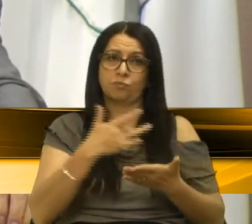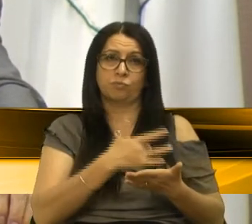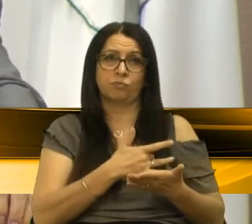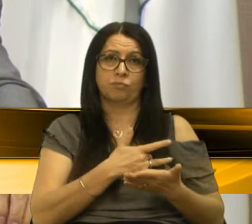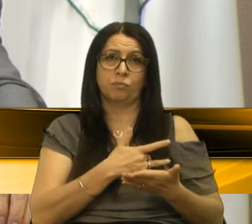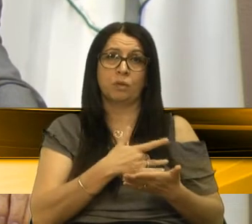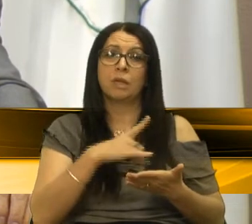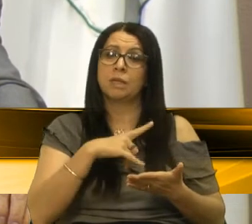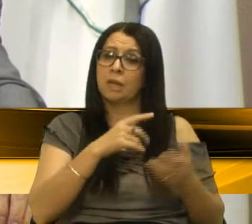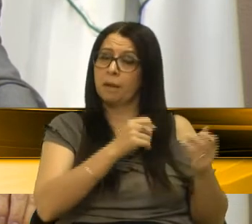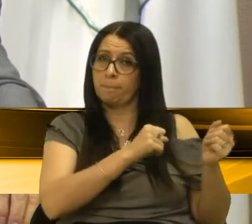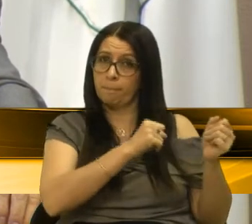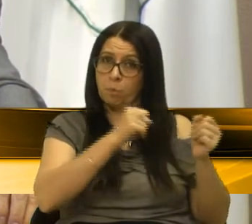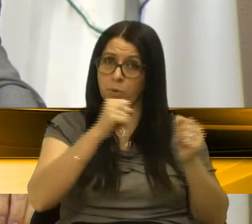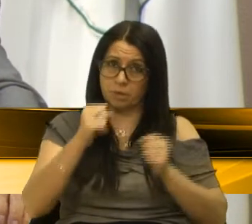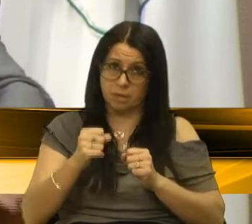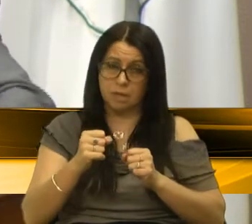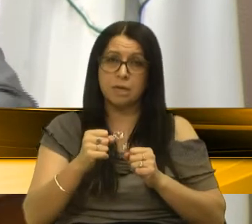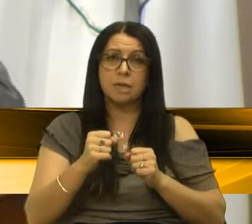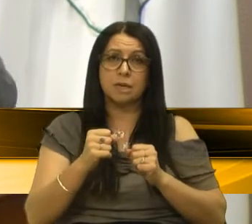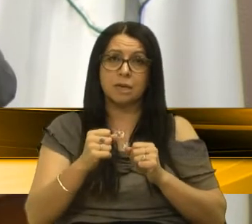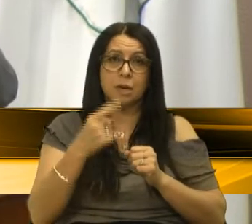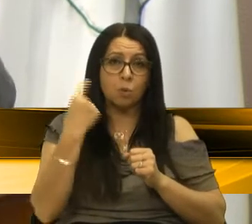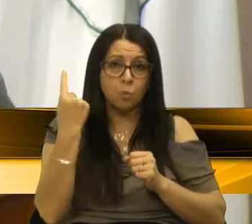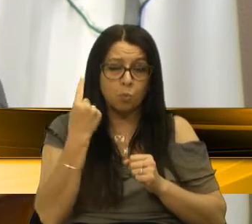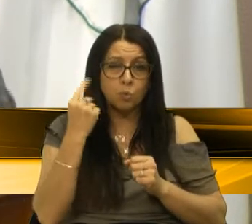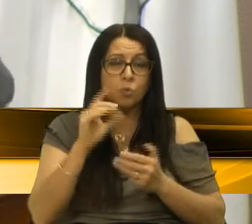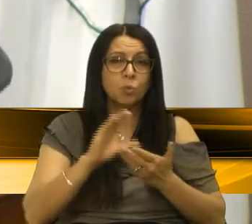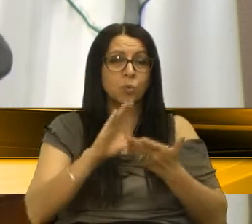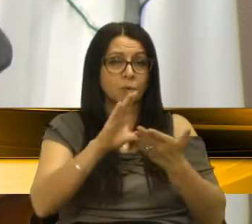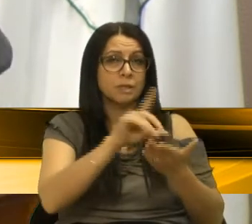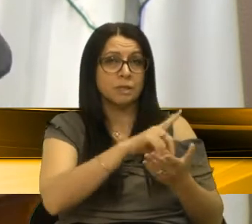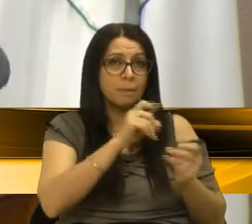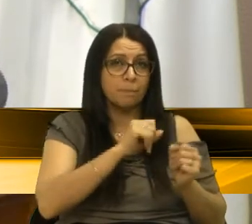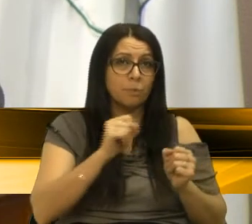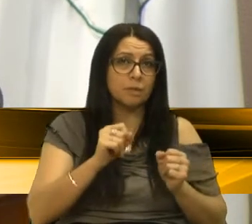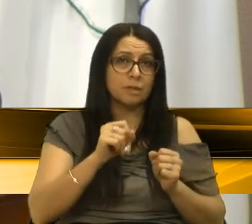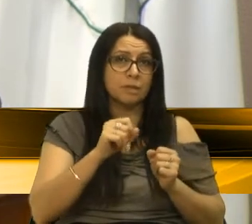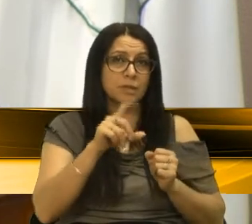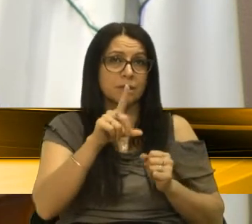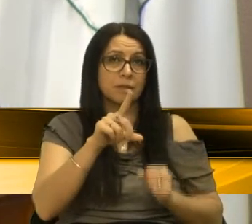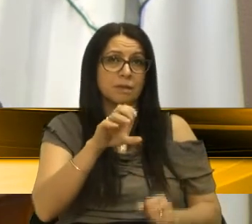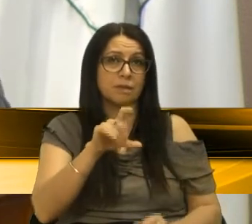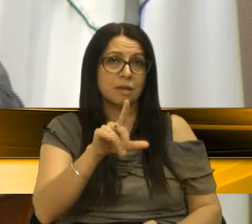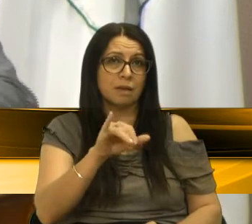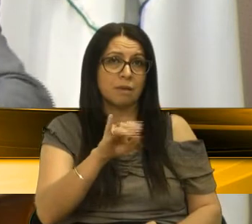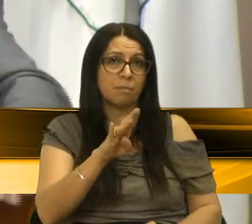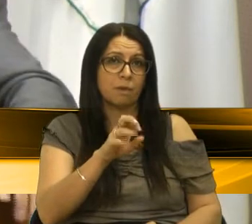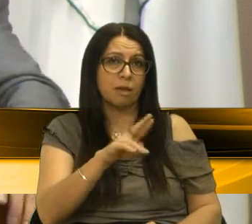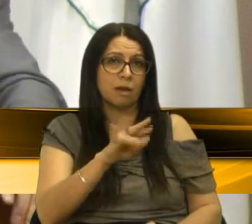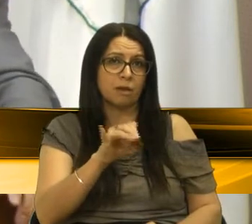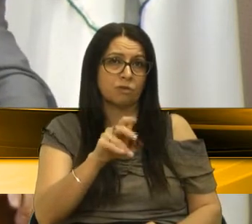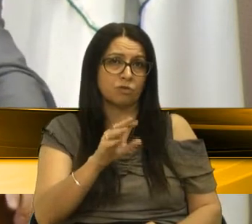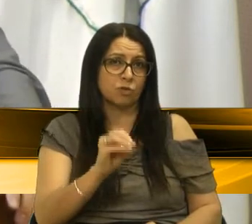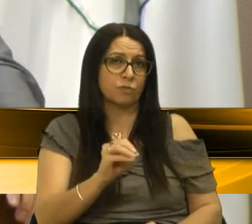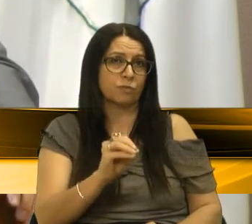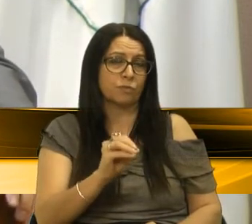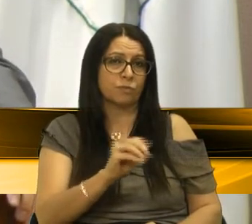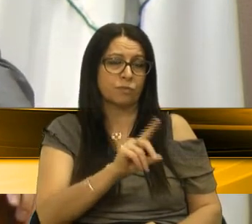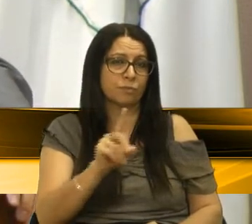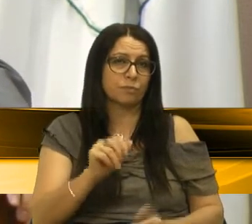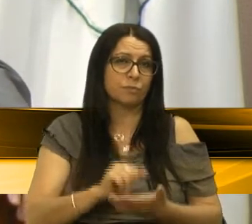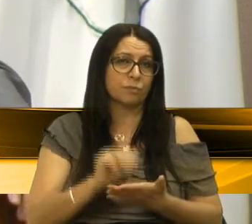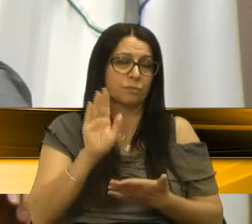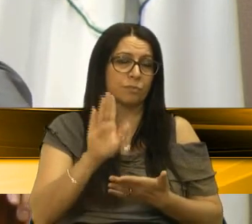poder deliberativo. É o único conselho que tem poder deliberativo. Peço a palavra,